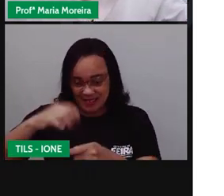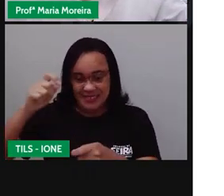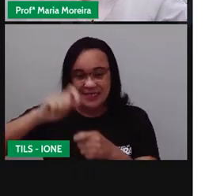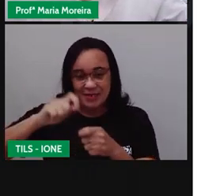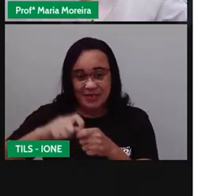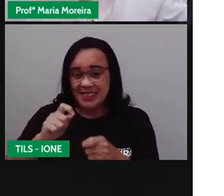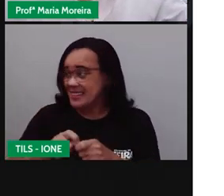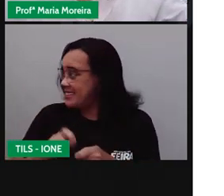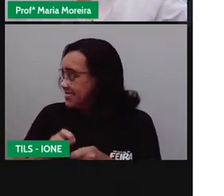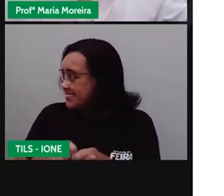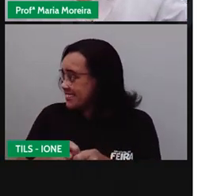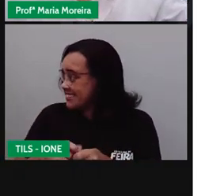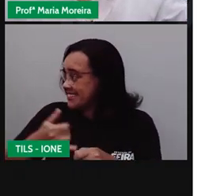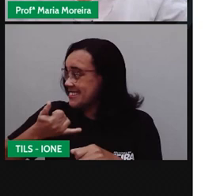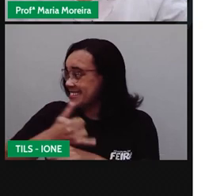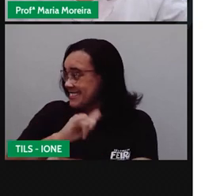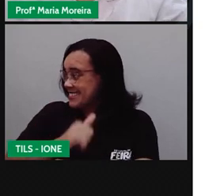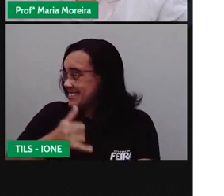ser uma youtuber.